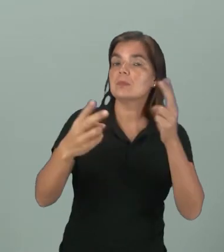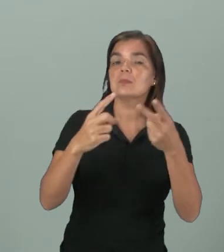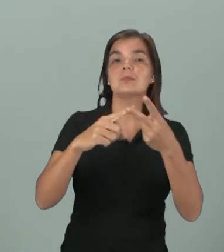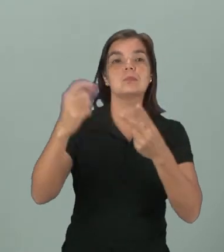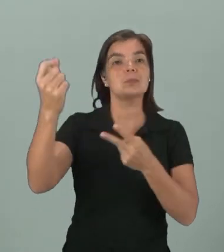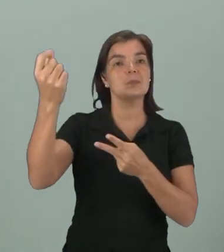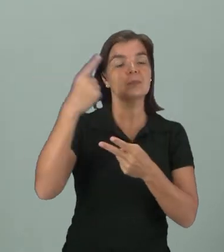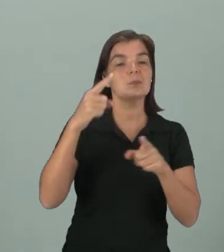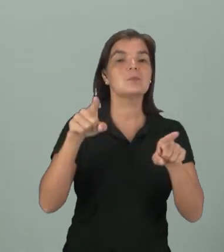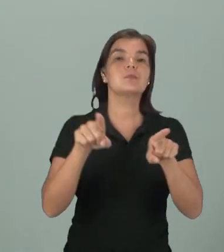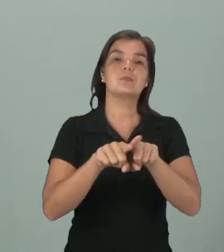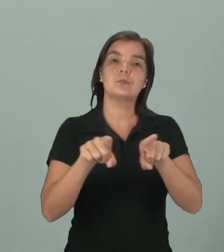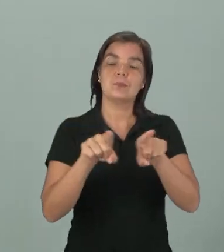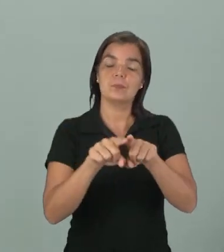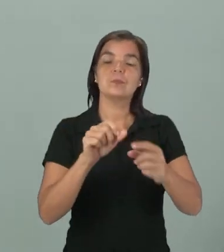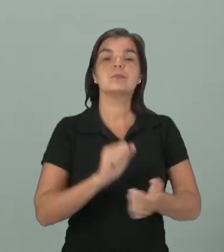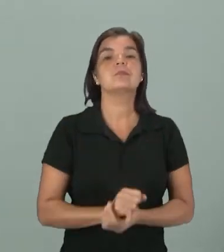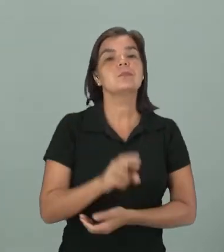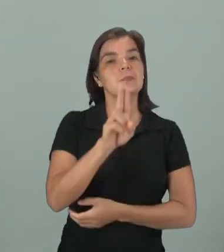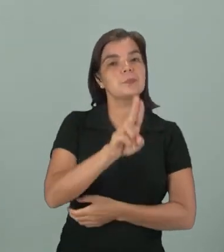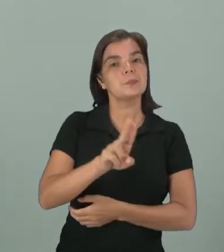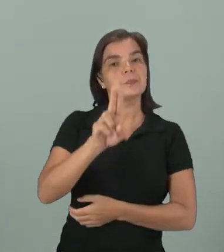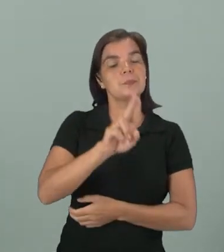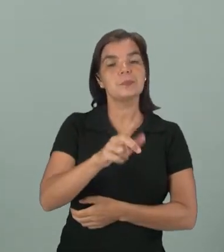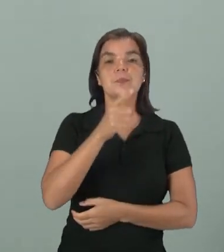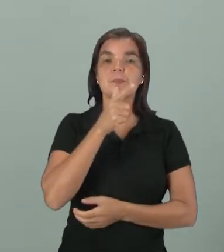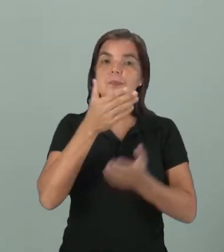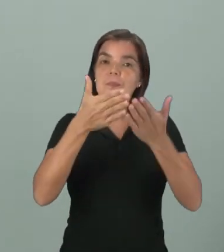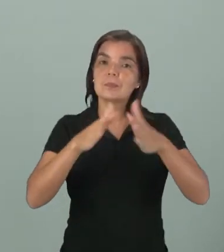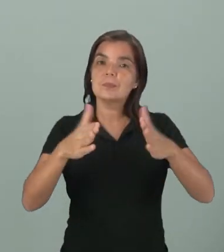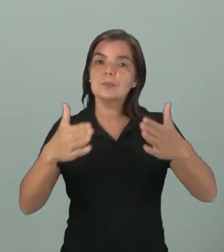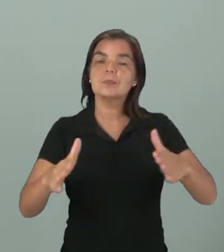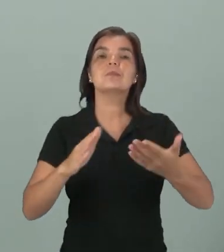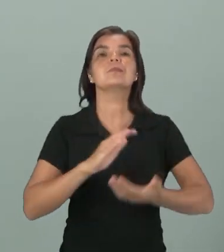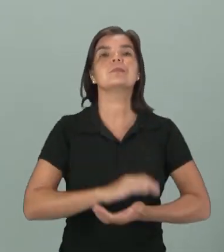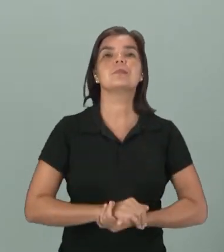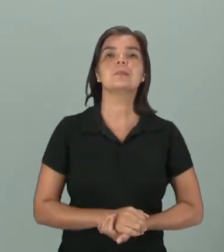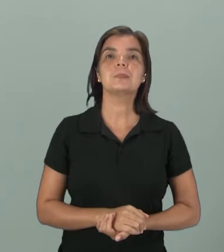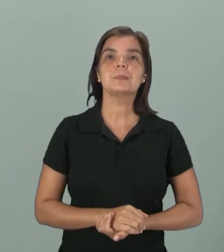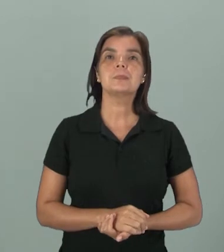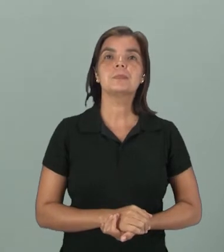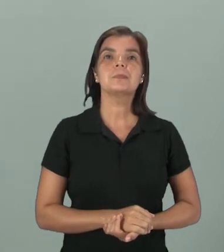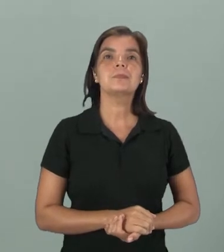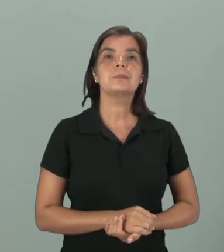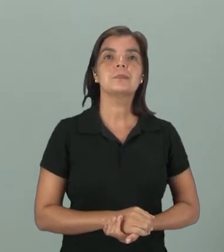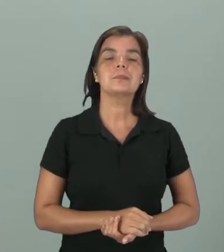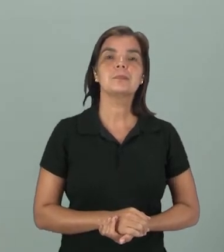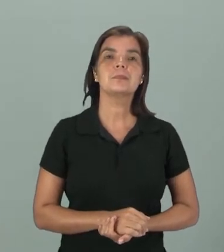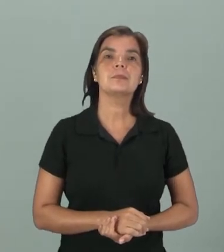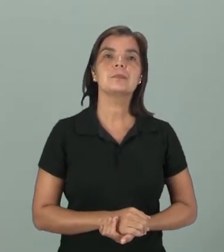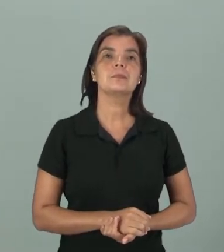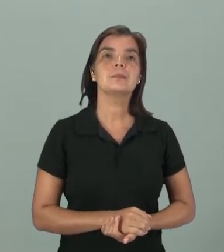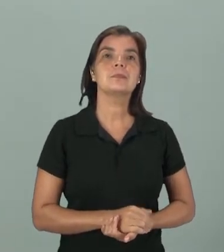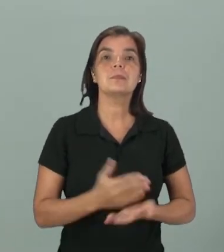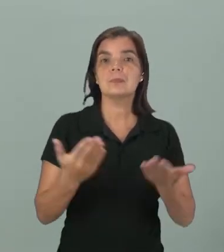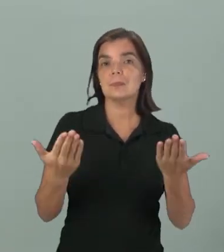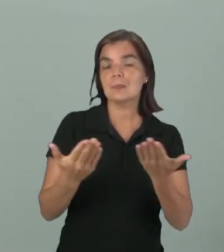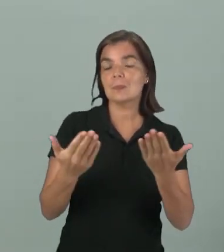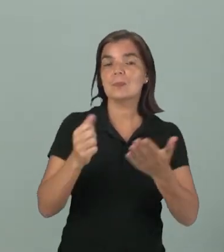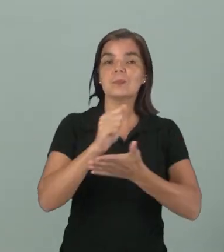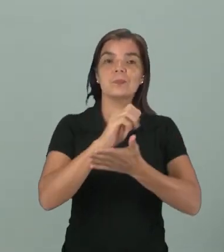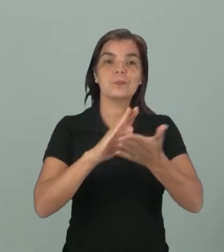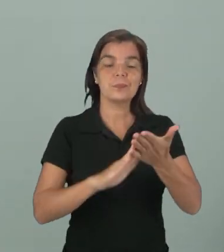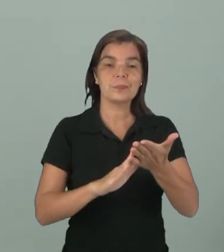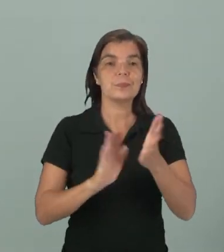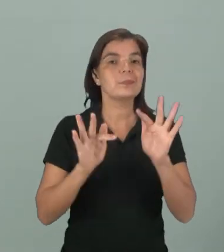na solar. Nesse caso, a gente vai utilizar o que é chamado de maremotriz, tá? E,